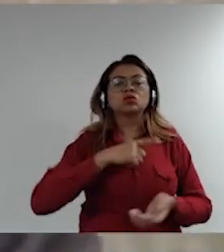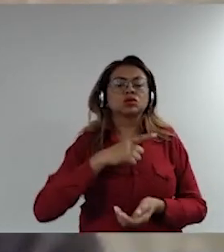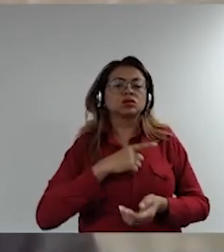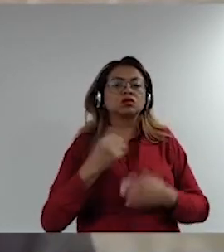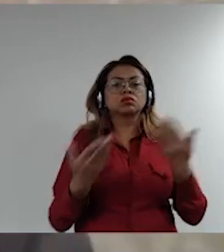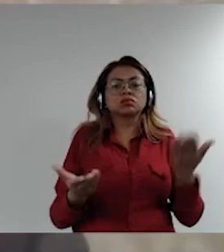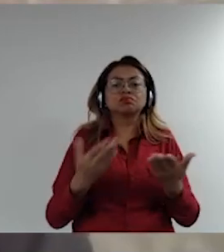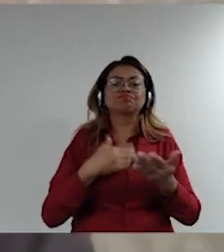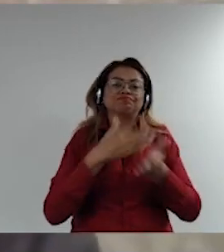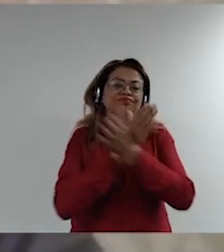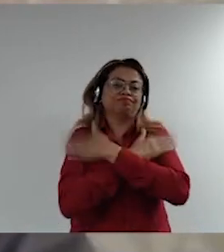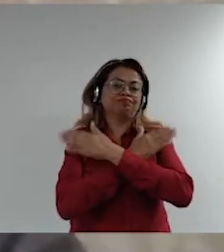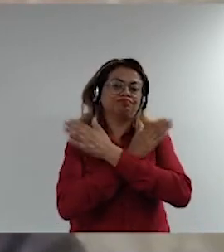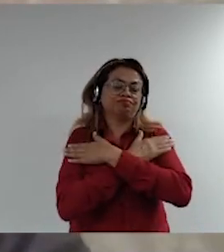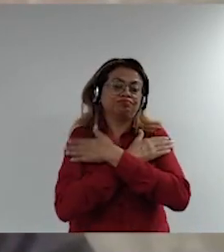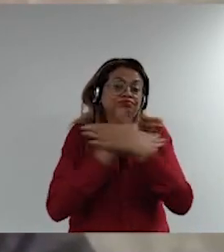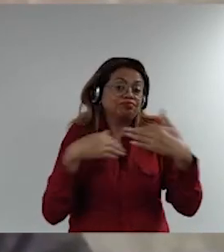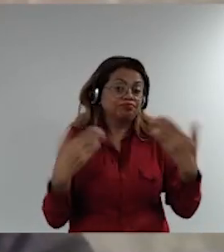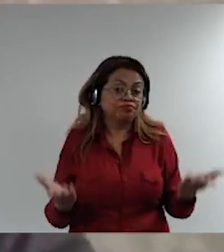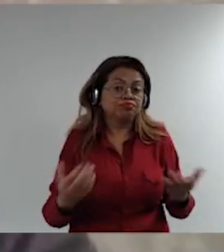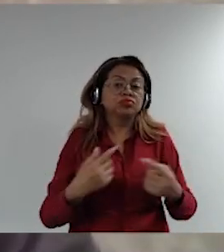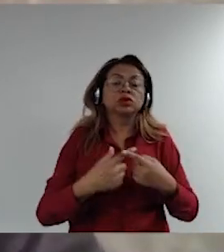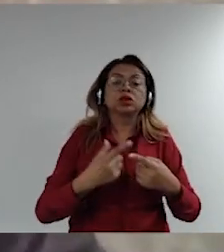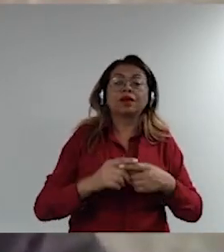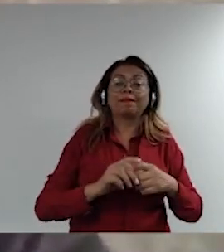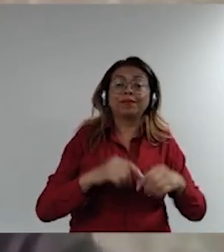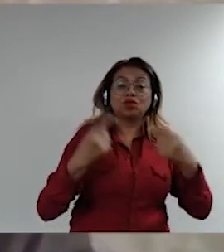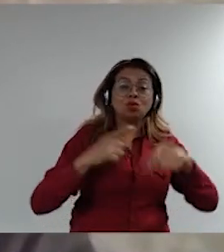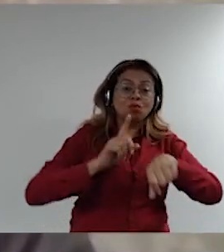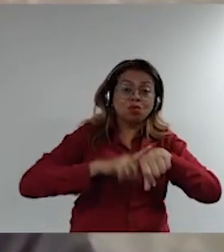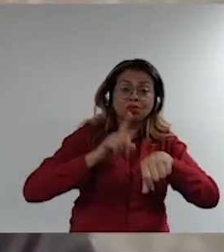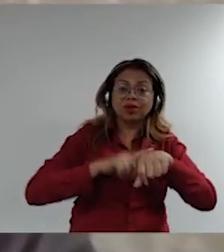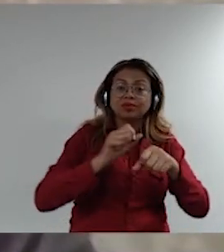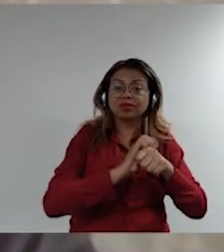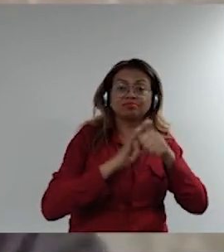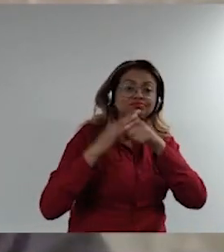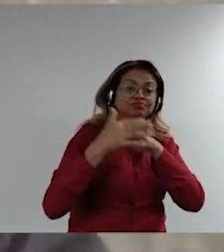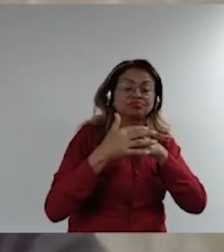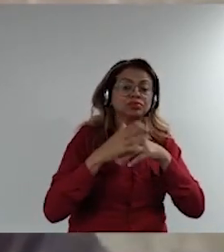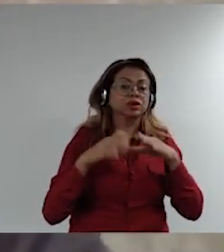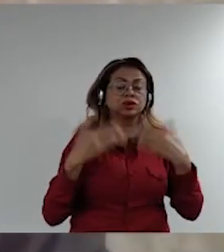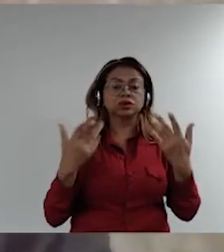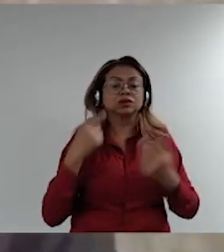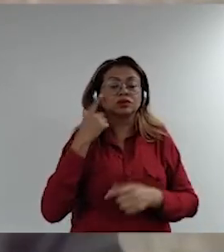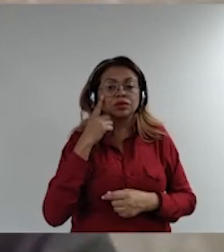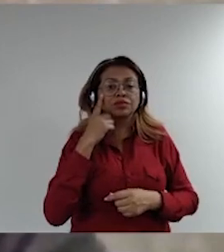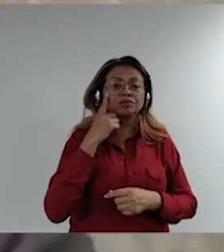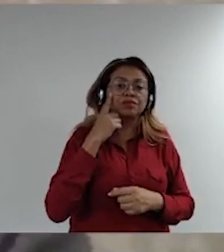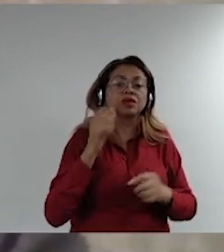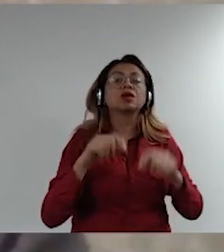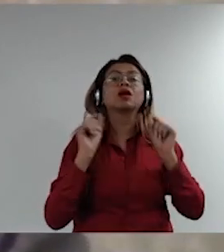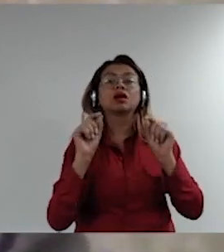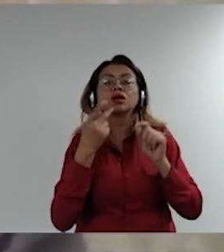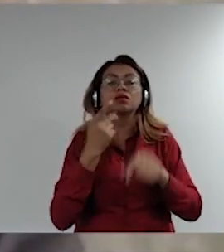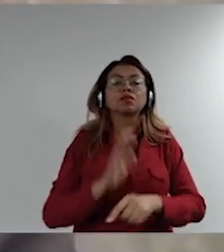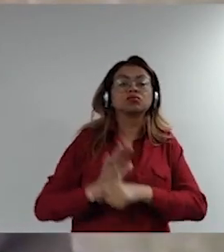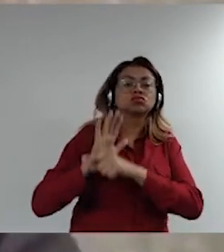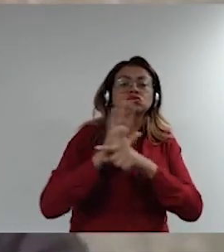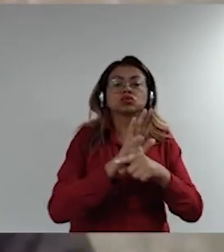de desempregado em plena pandemia. E quem vai